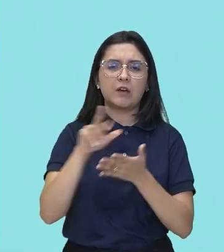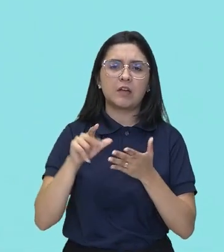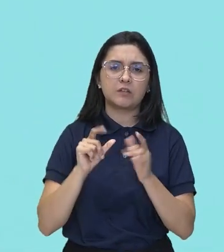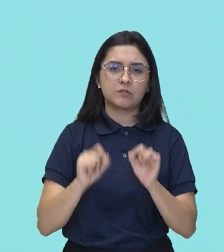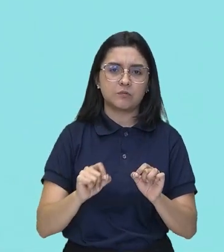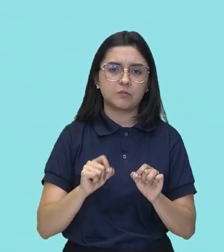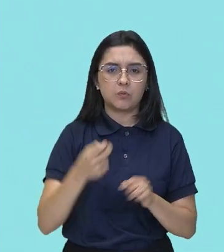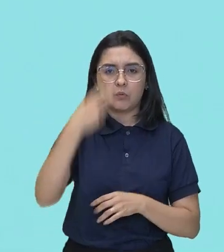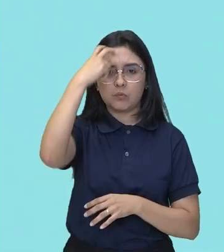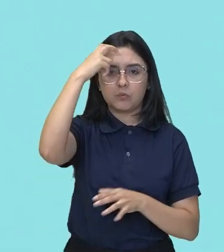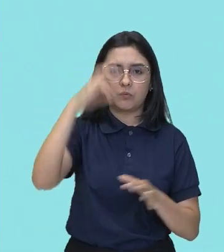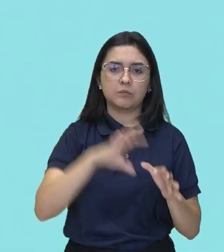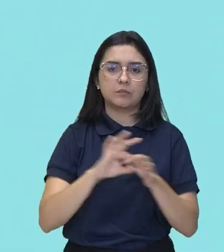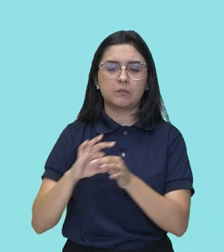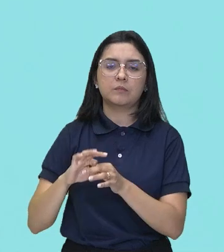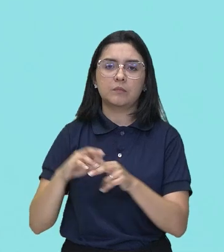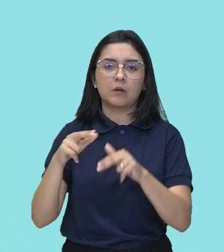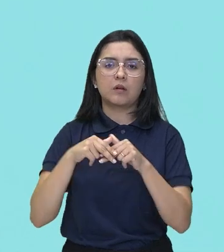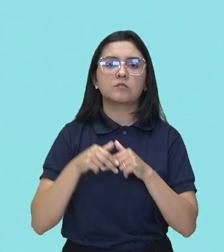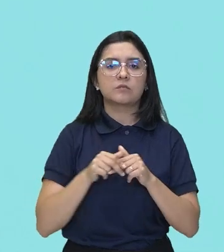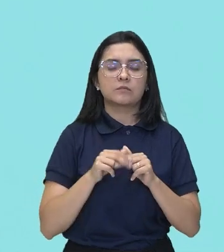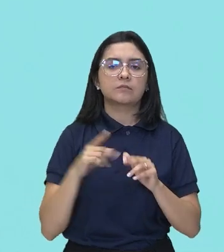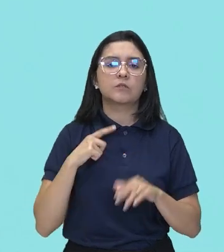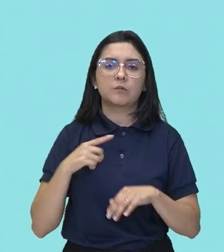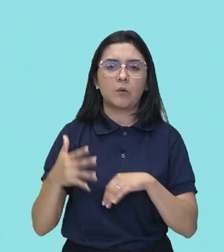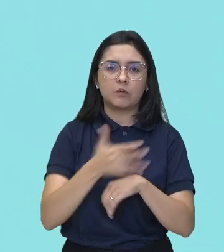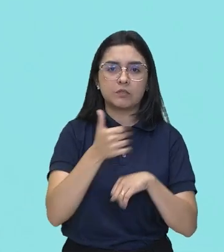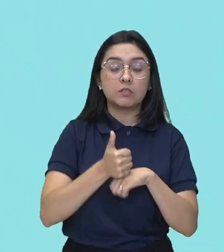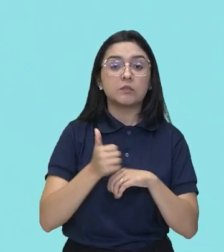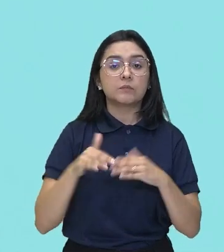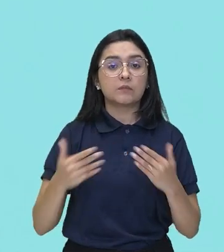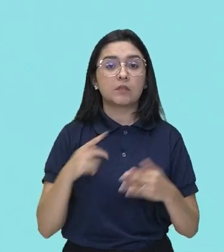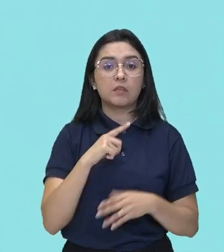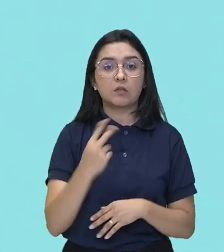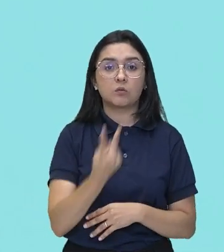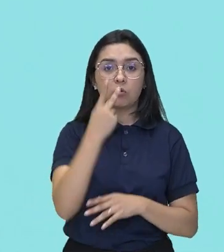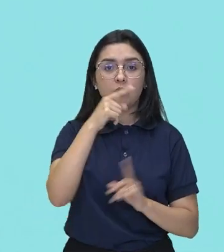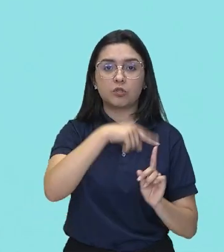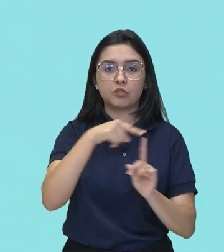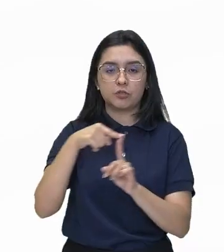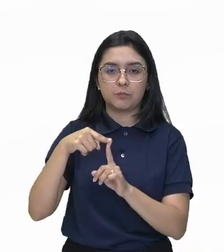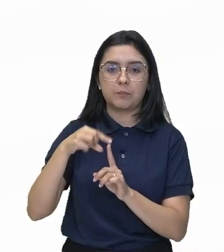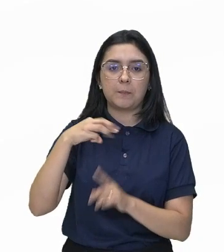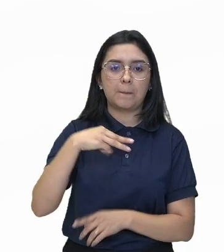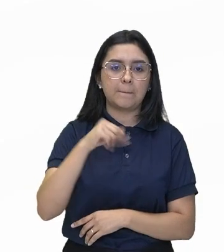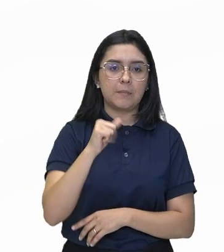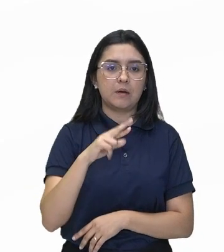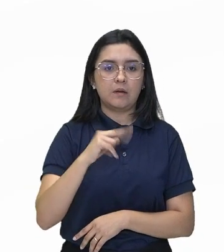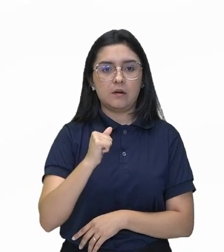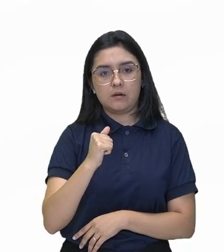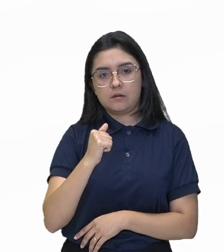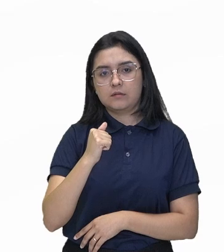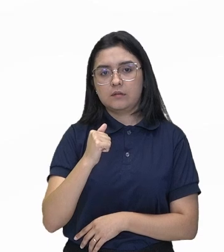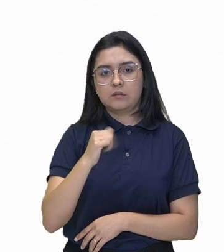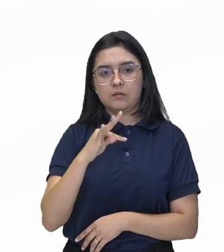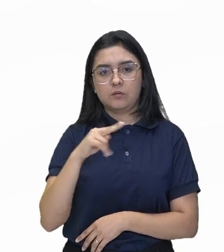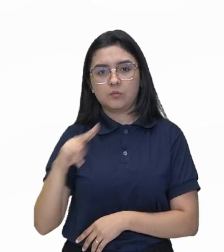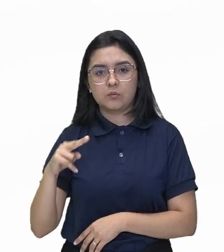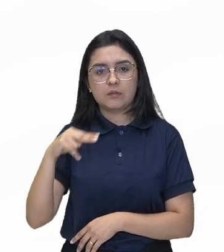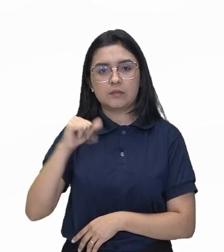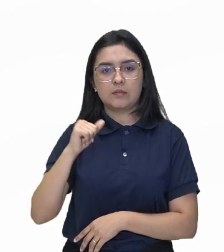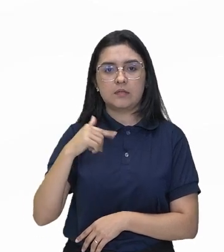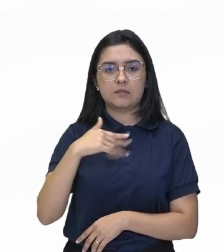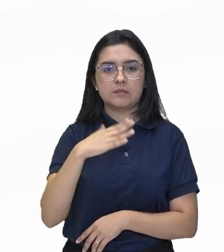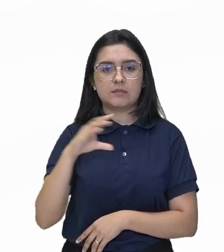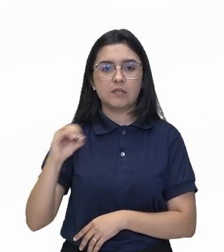do nosso processo de colonização. Existem dois tipos de maracatu, vamos conhecer. Tem o maracatu nação ou também